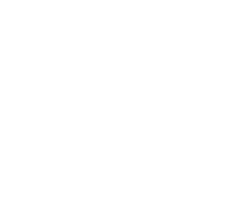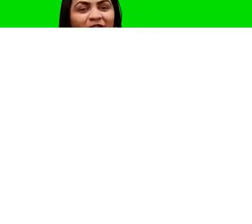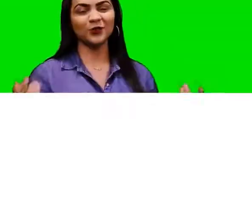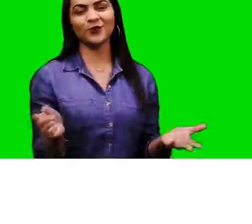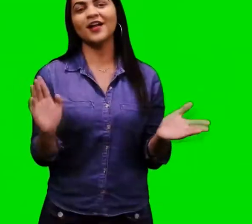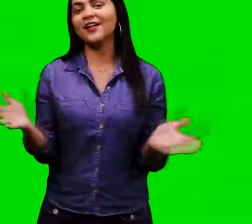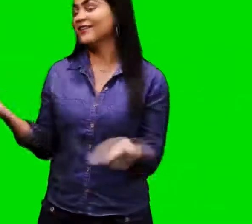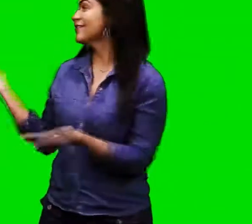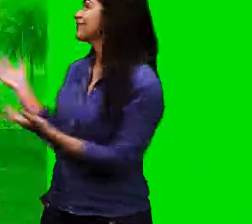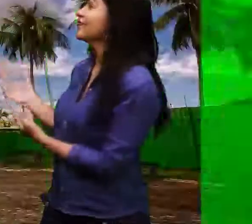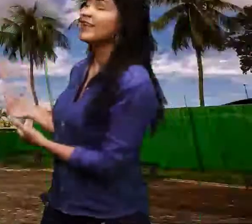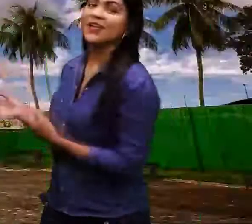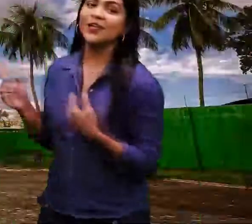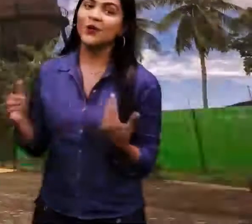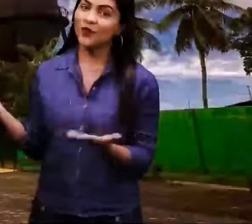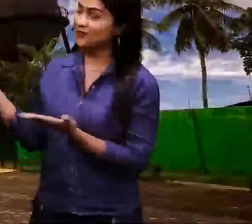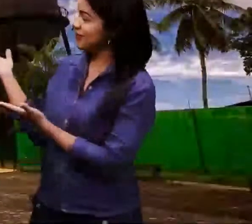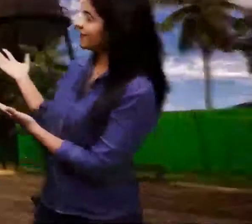E aí